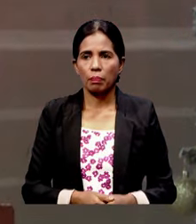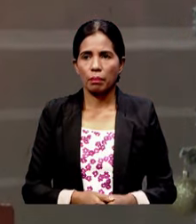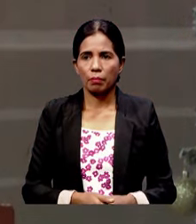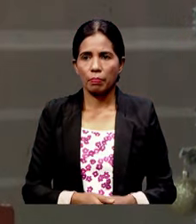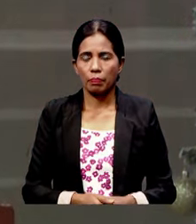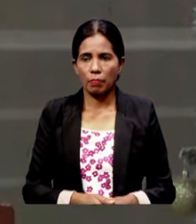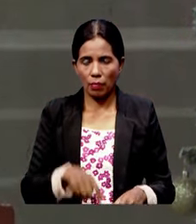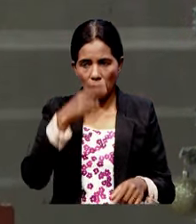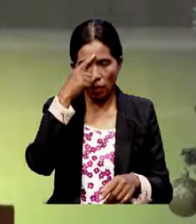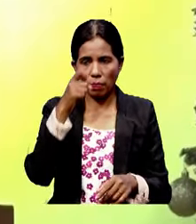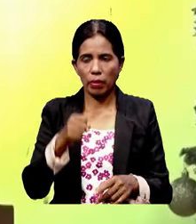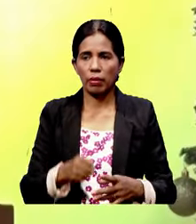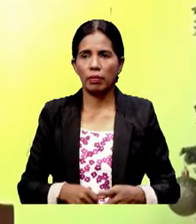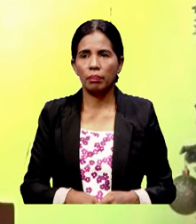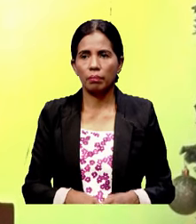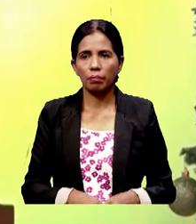Também me agá,